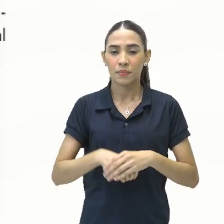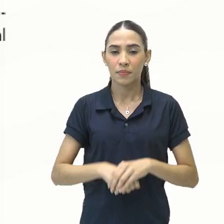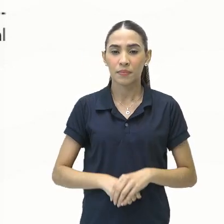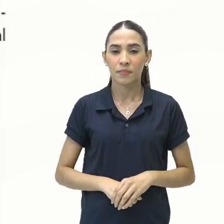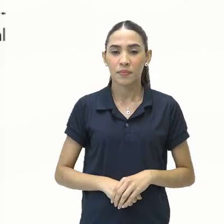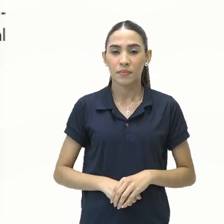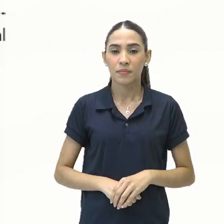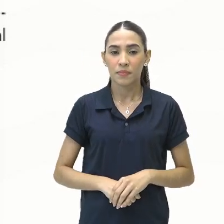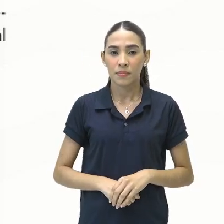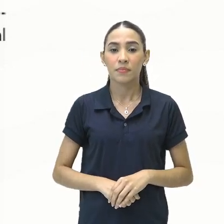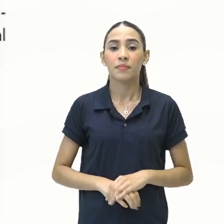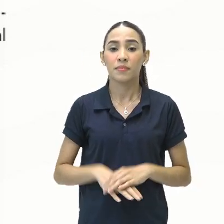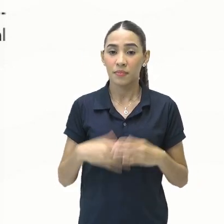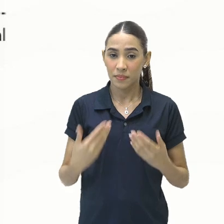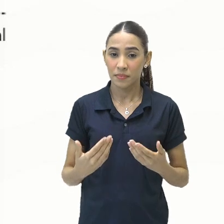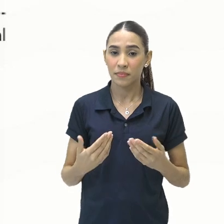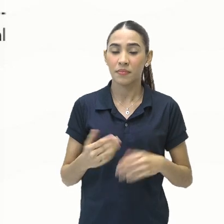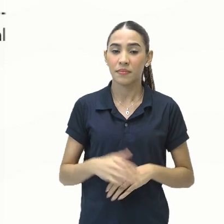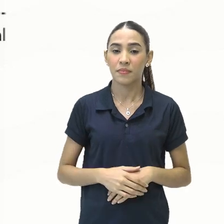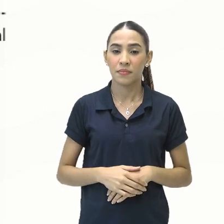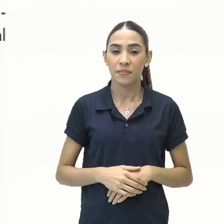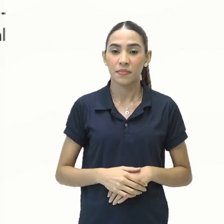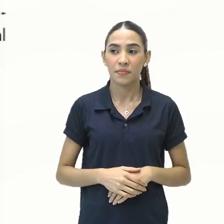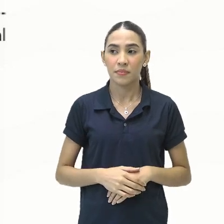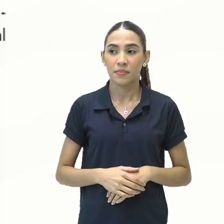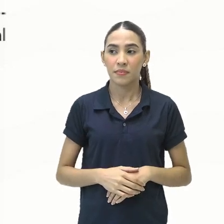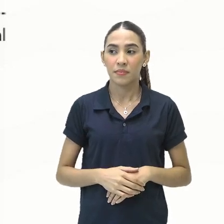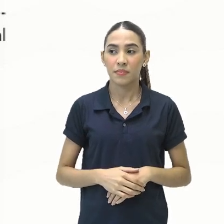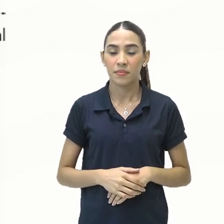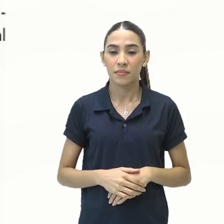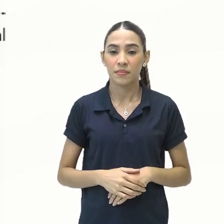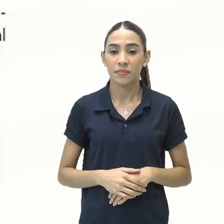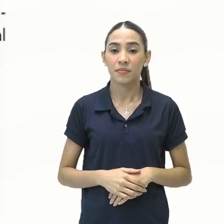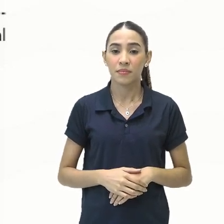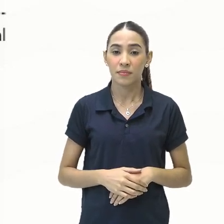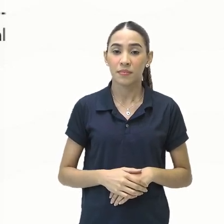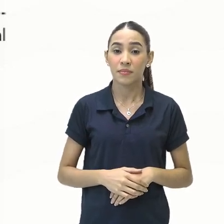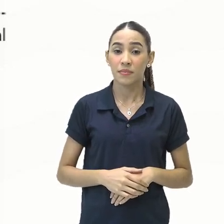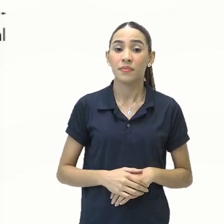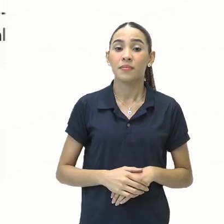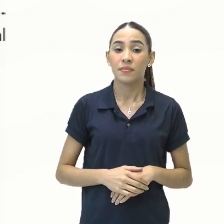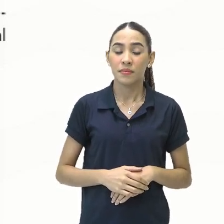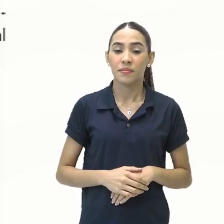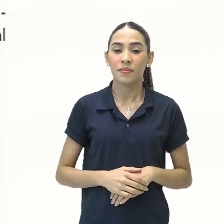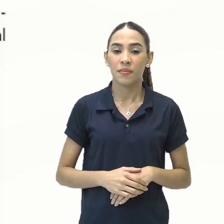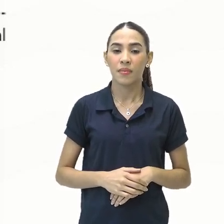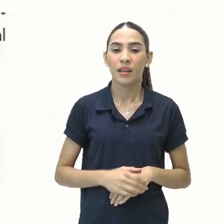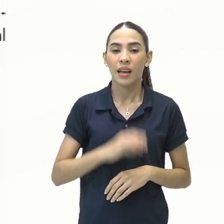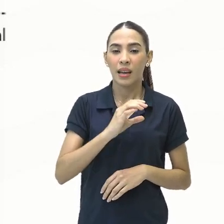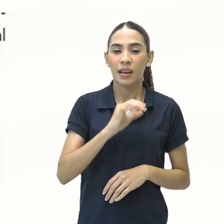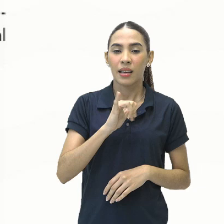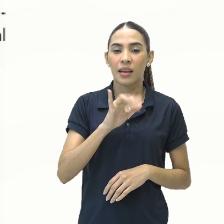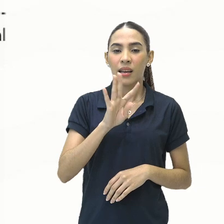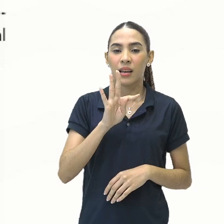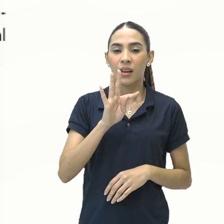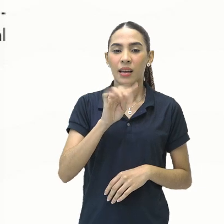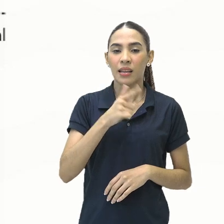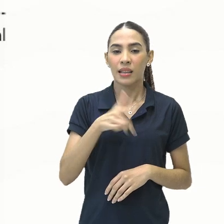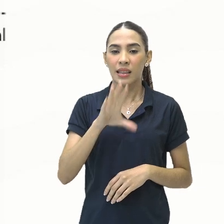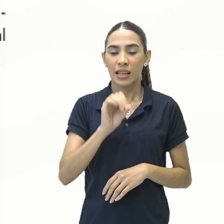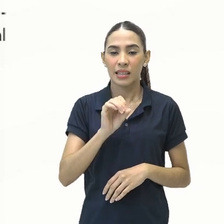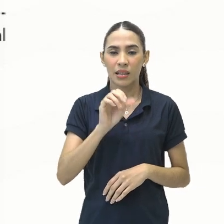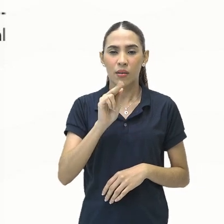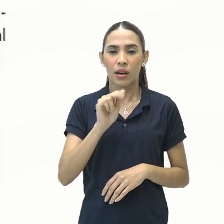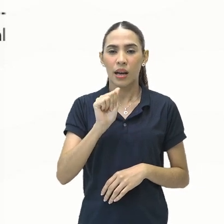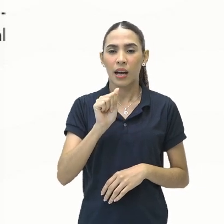Eu vi isso aí em algum lugar. Eu vi essa questão de citação de autoridade em algum lugar. Lembram dos